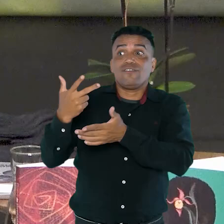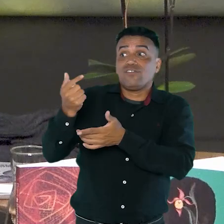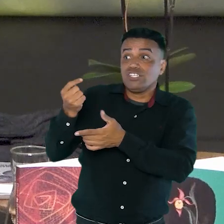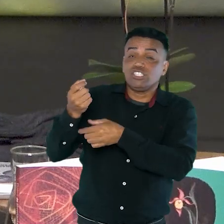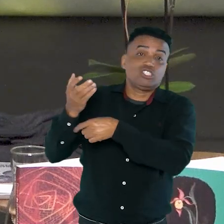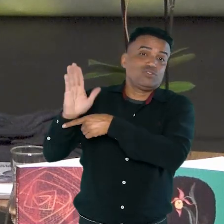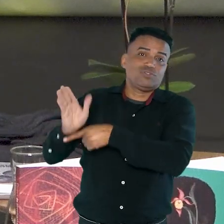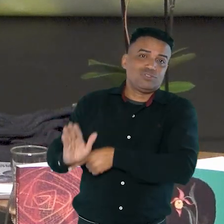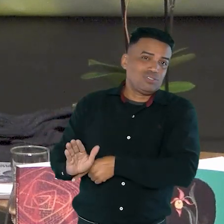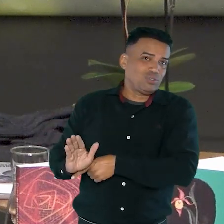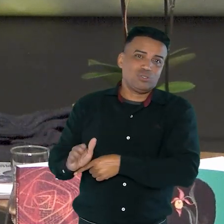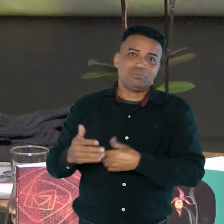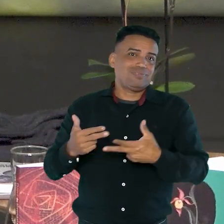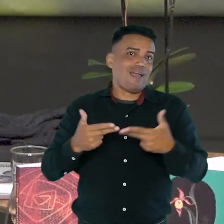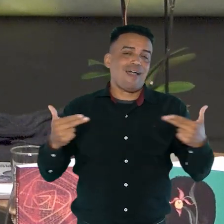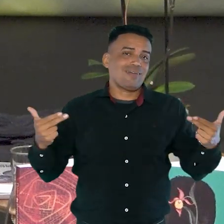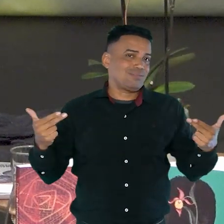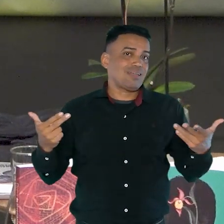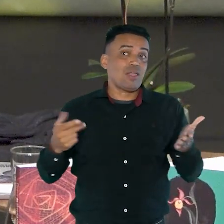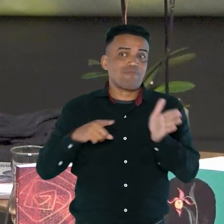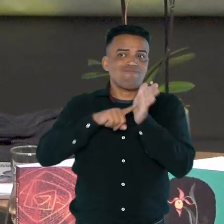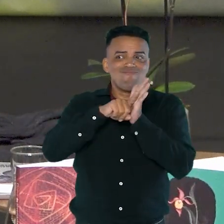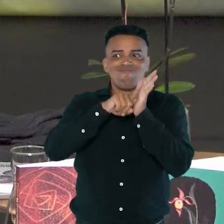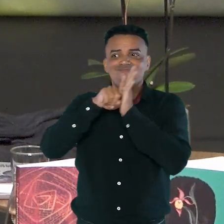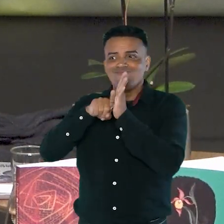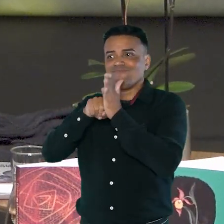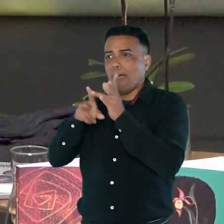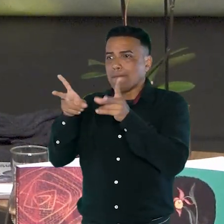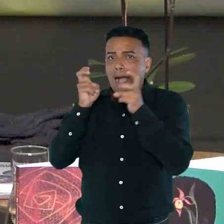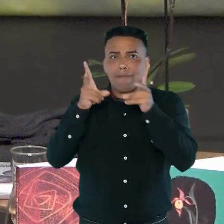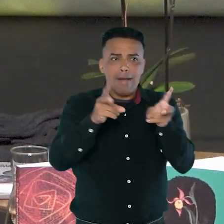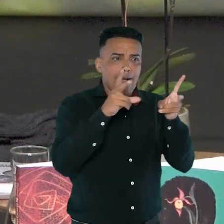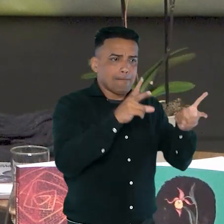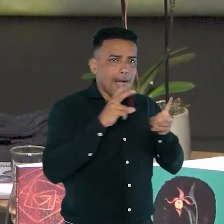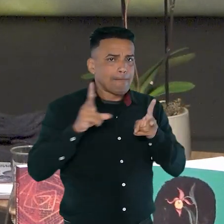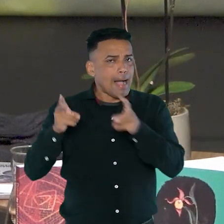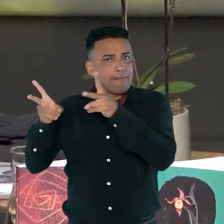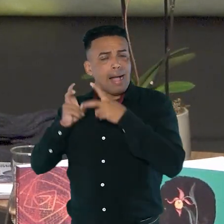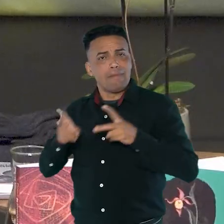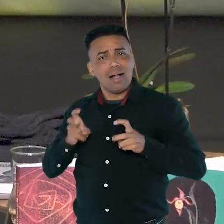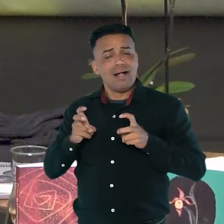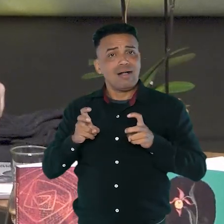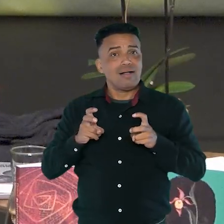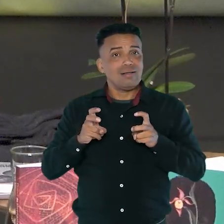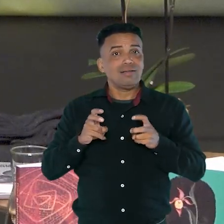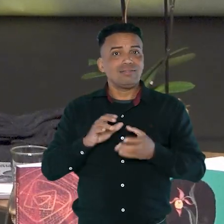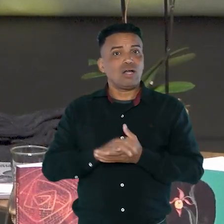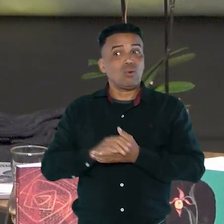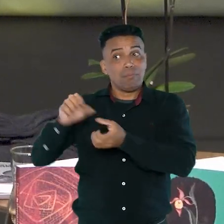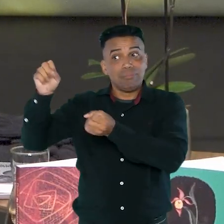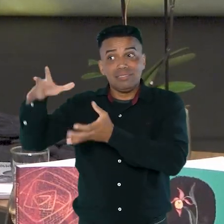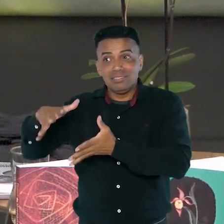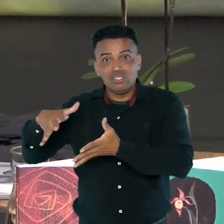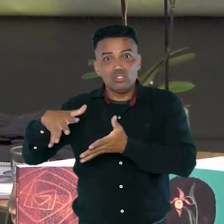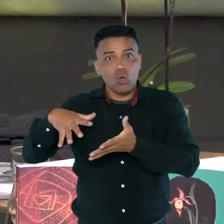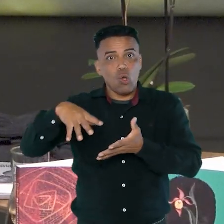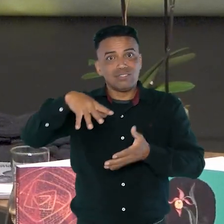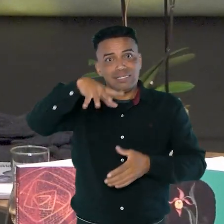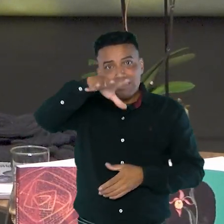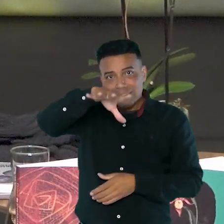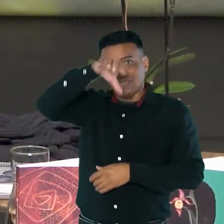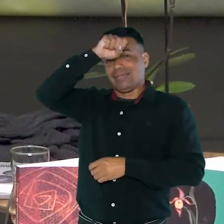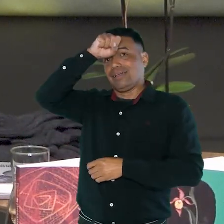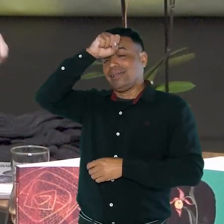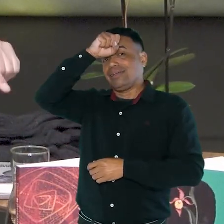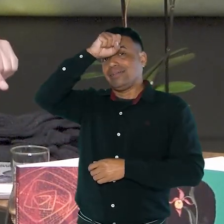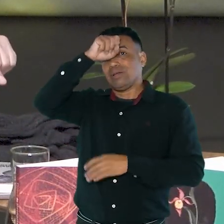shows. Então, eu fico buscando no ar. Os místicos e os espíritas dizem que existe uma coisa chamada